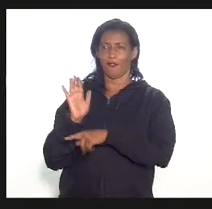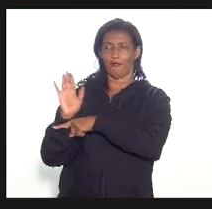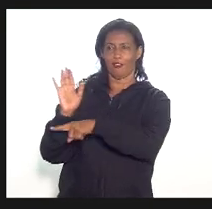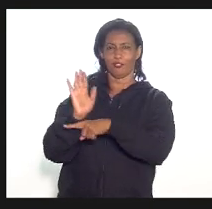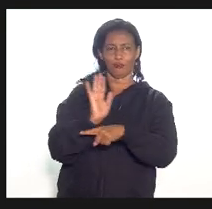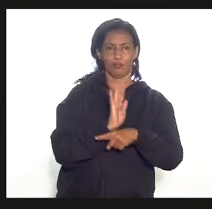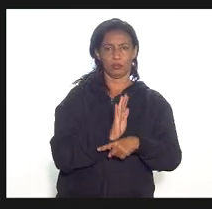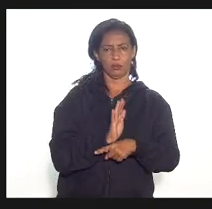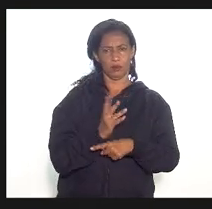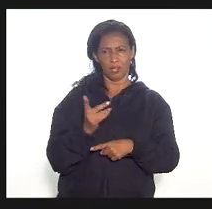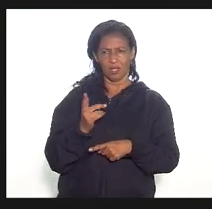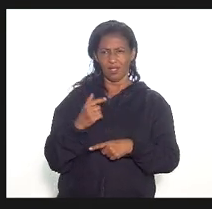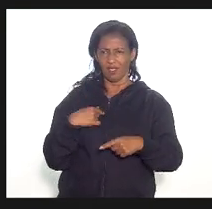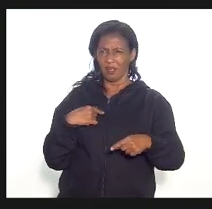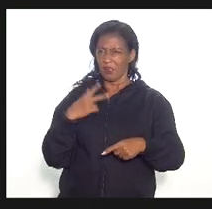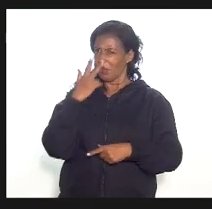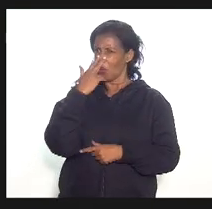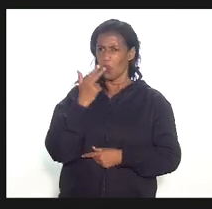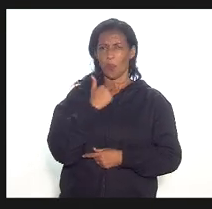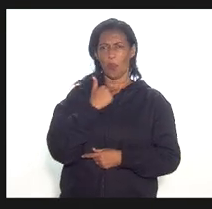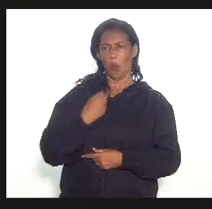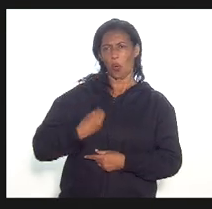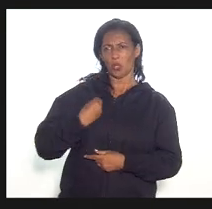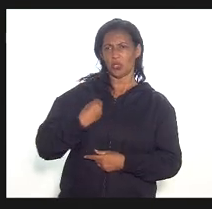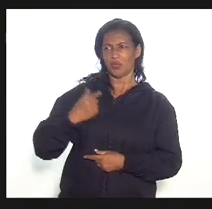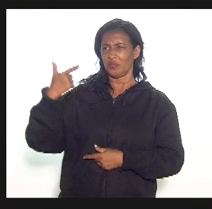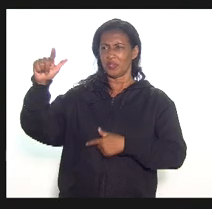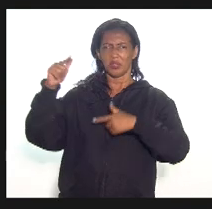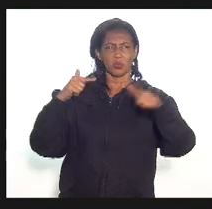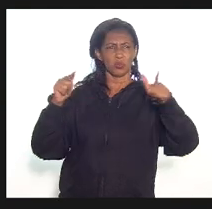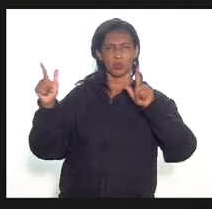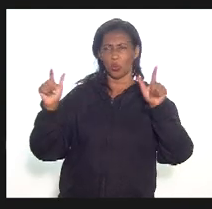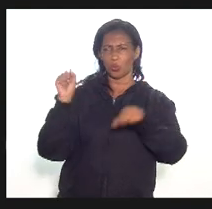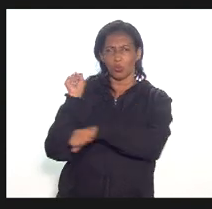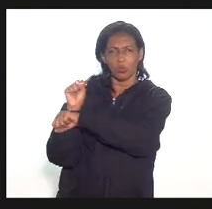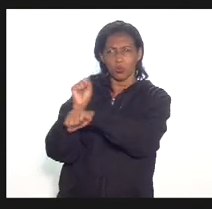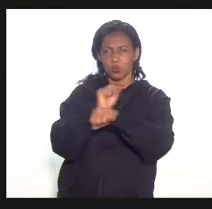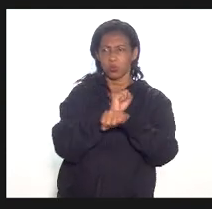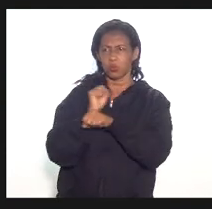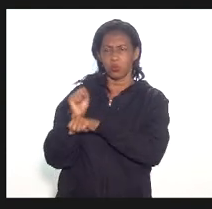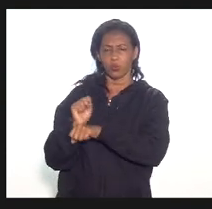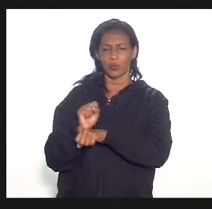outros é roleta russa com a vida dos outros é isso